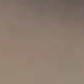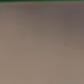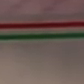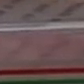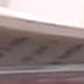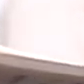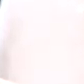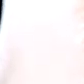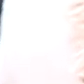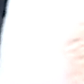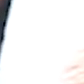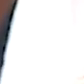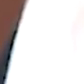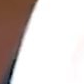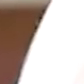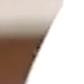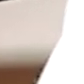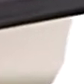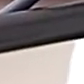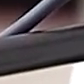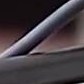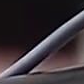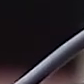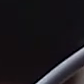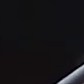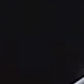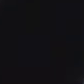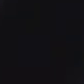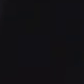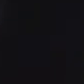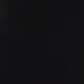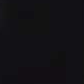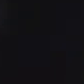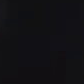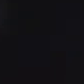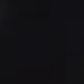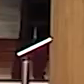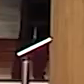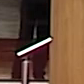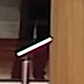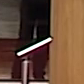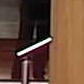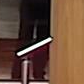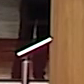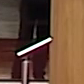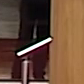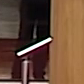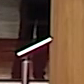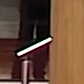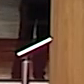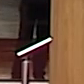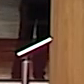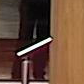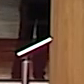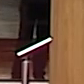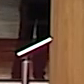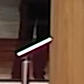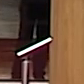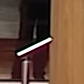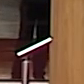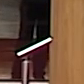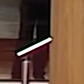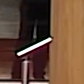defesa e a promoção da igualdade de gênero, da autonomia, do empoderamento e da representação das mulheres, além